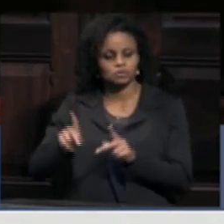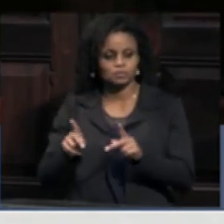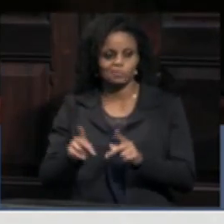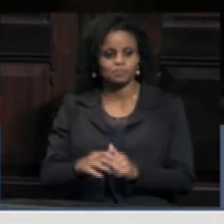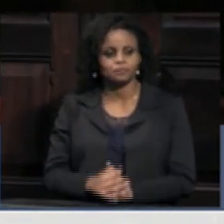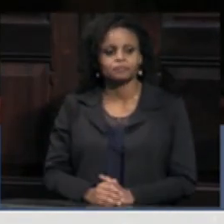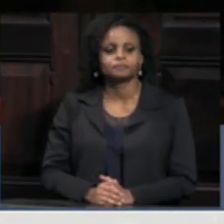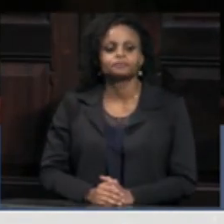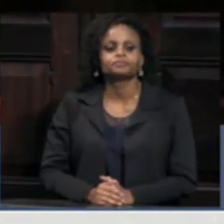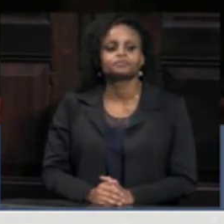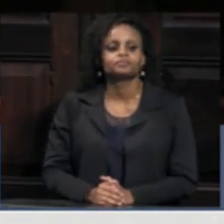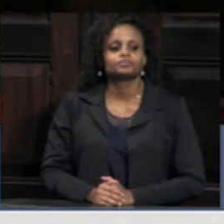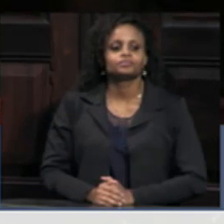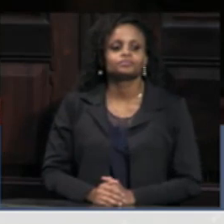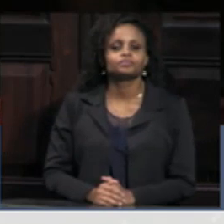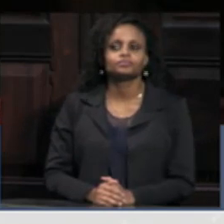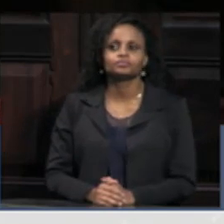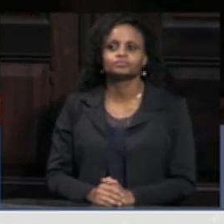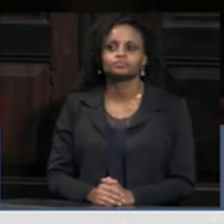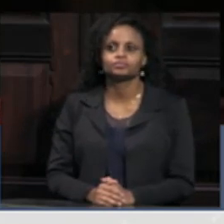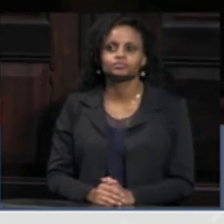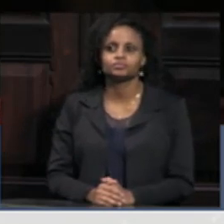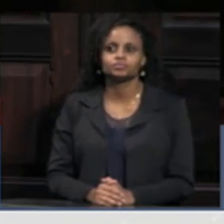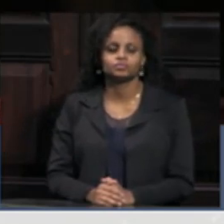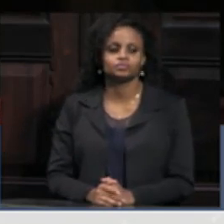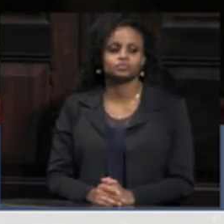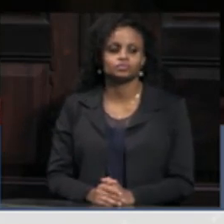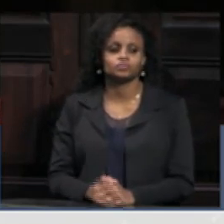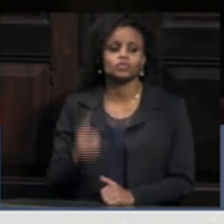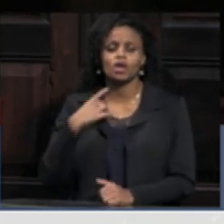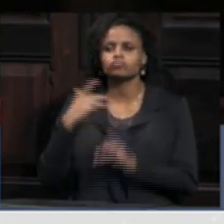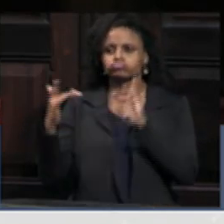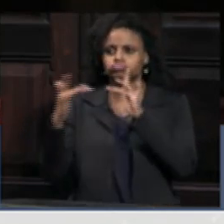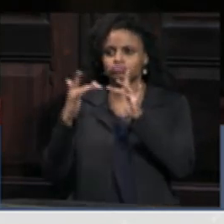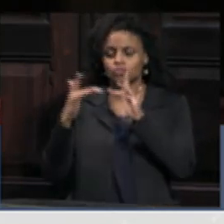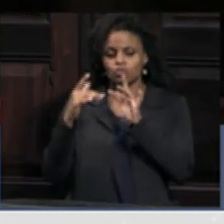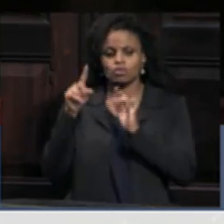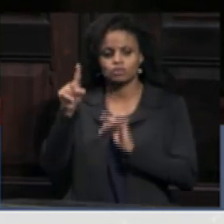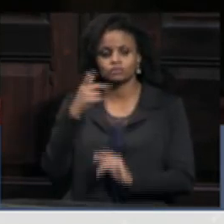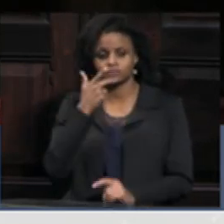Deputado Valdec, serei breve. Concordo com a sua